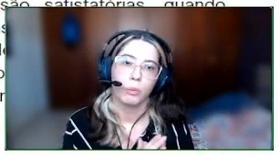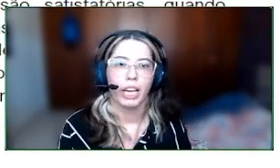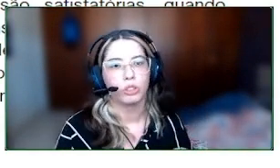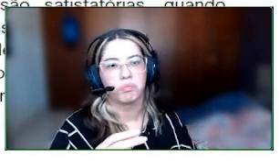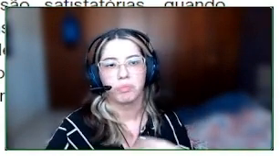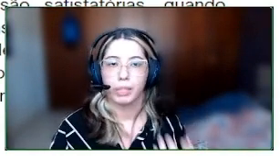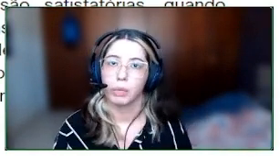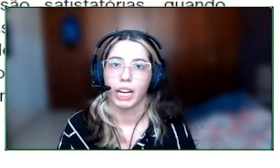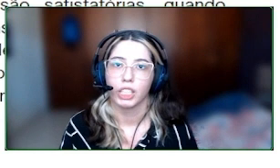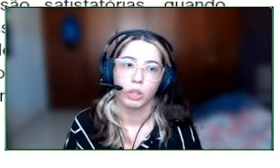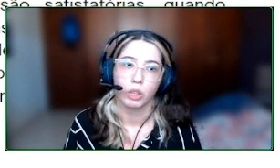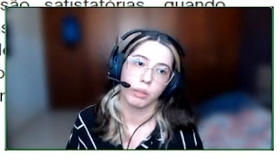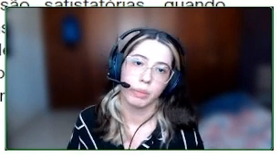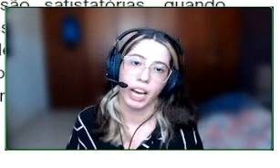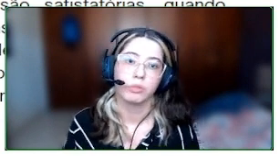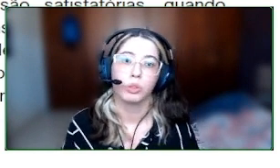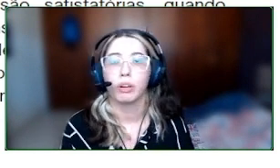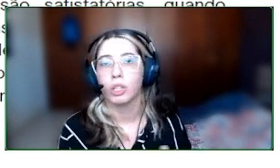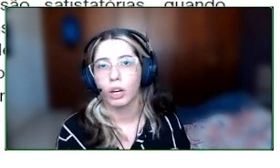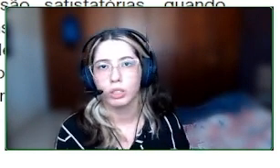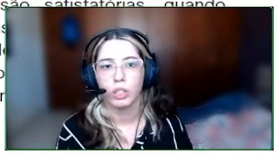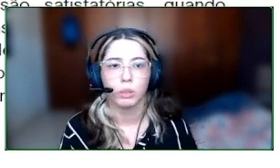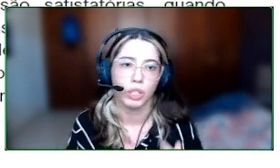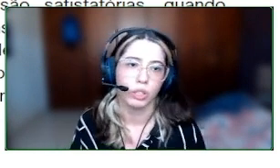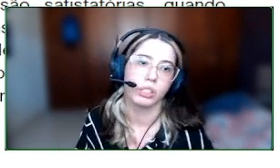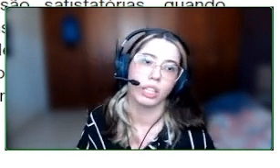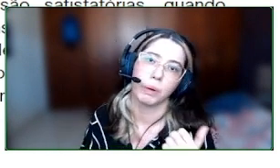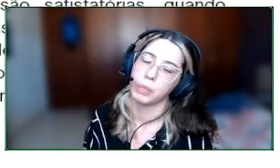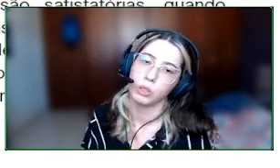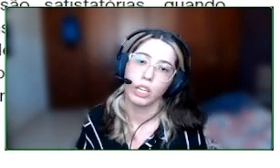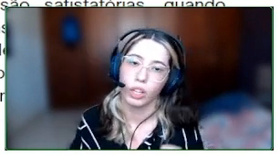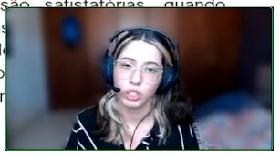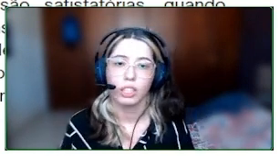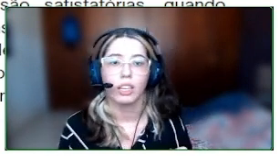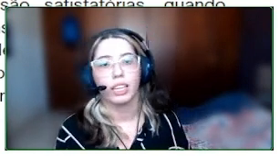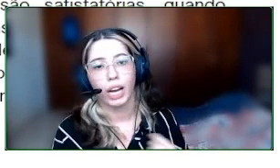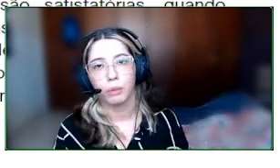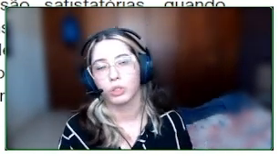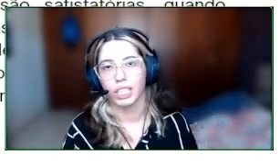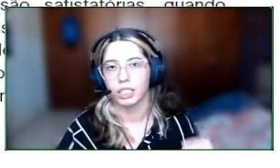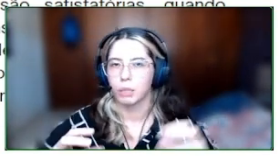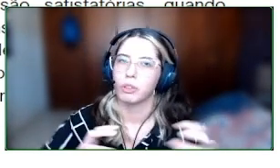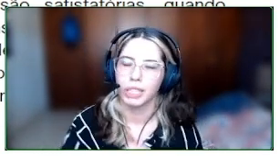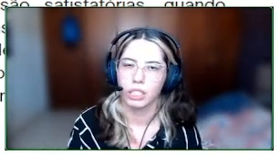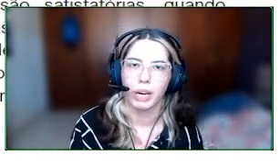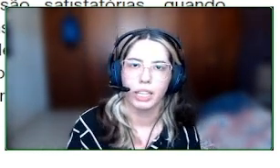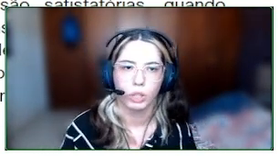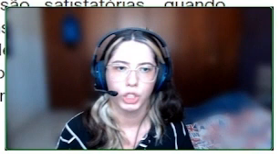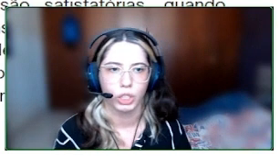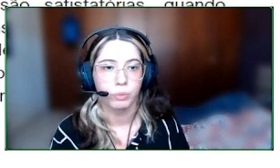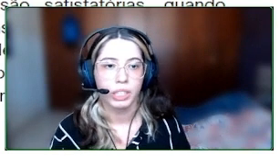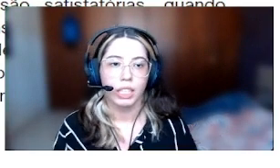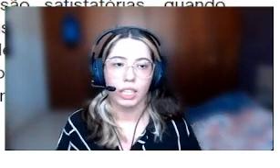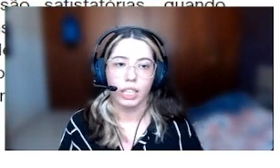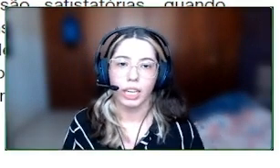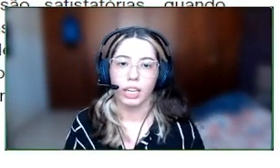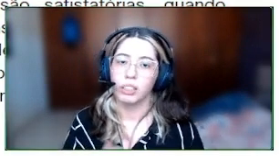um valor médio para a madeira Paricá de 14 MPa, o que foi menor que os valores obtidos tanto para Pinus Eliote e a Eucaliptus grandes, que também foram madeiras comparadas no